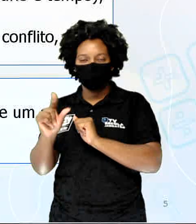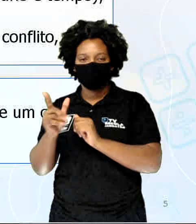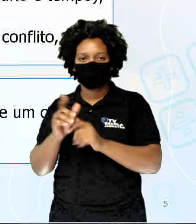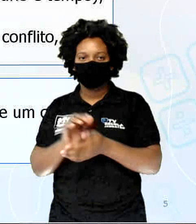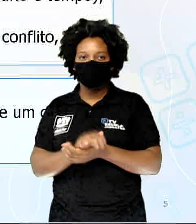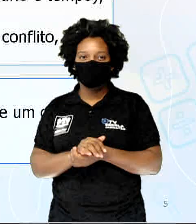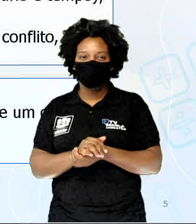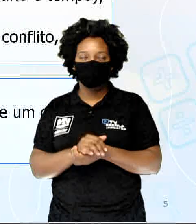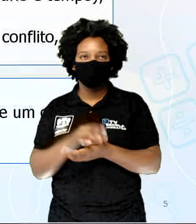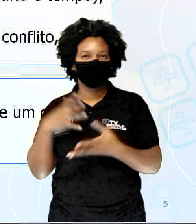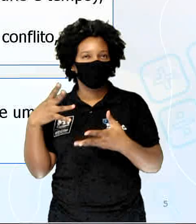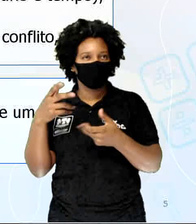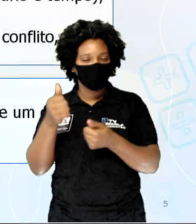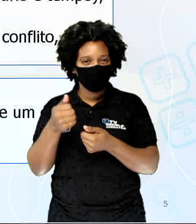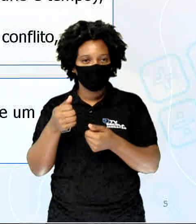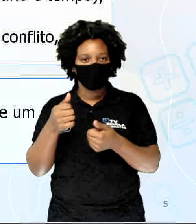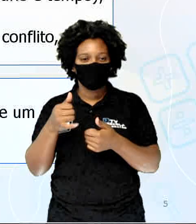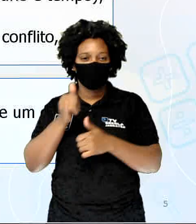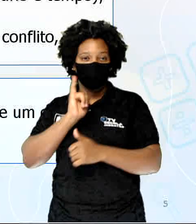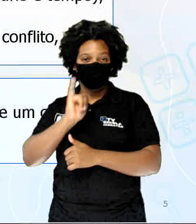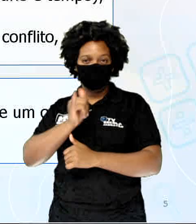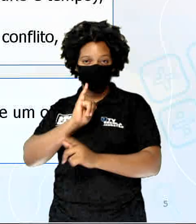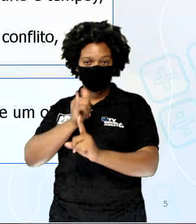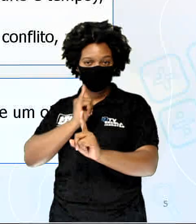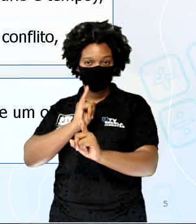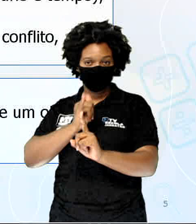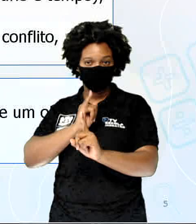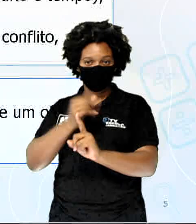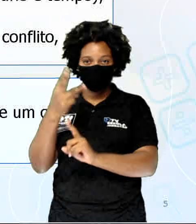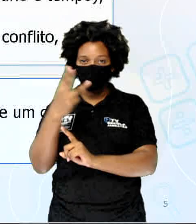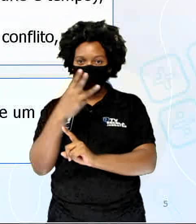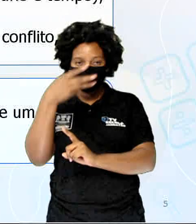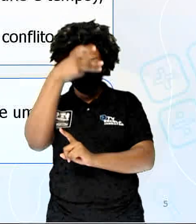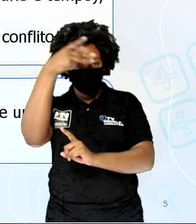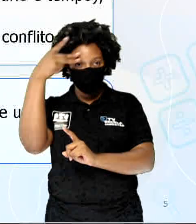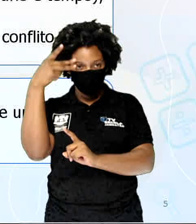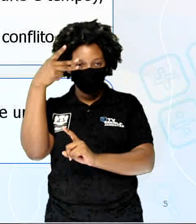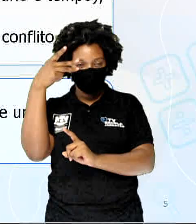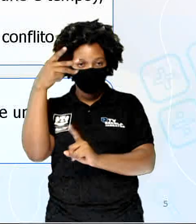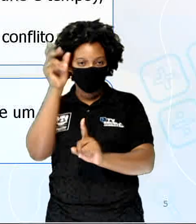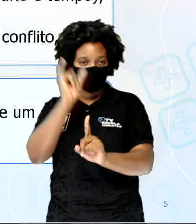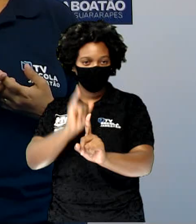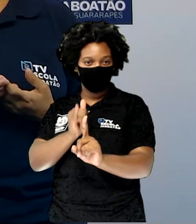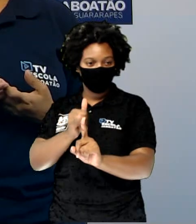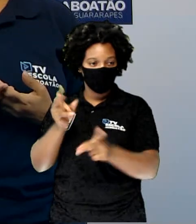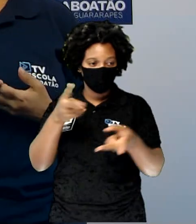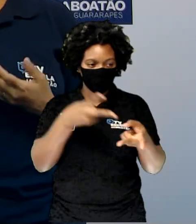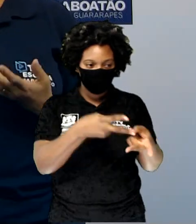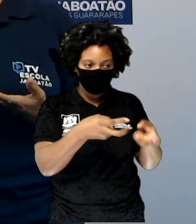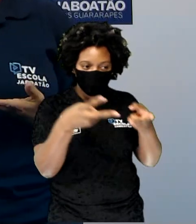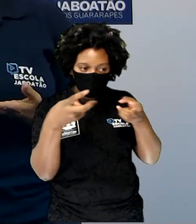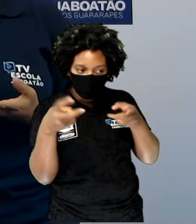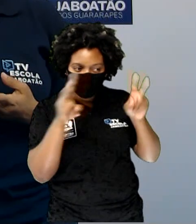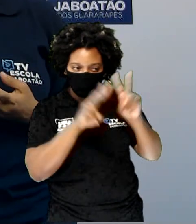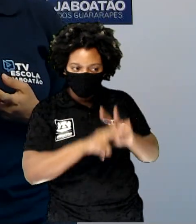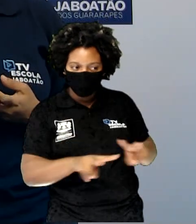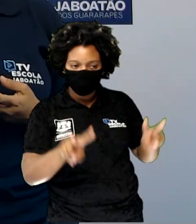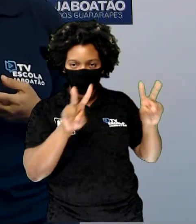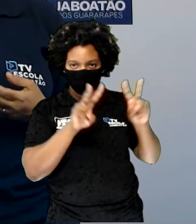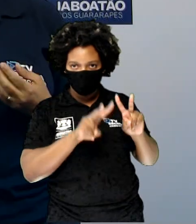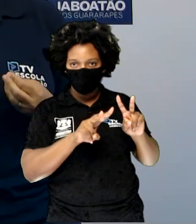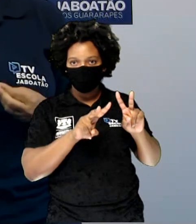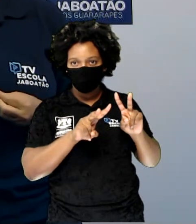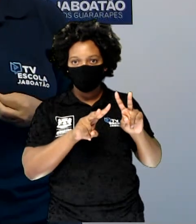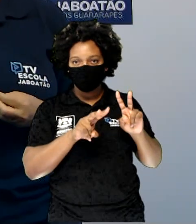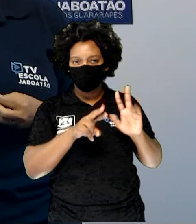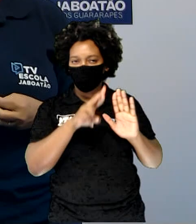ele é narrado na terceira pessoa, ou seja, é o narrador observador. Esse geralmente não significa regra, né? Esse